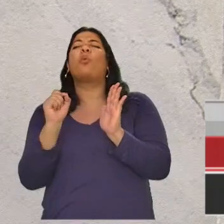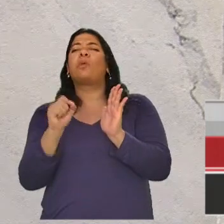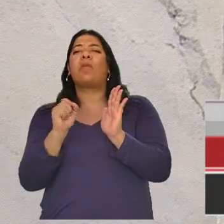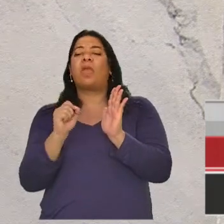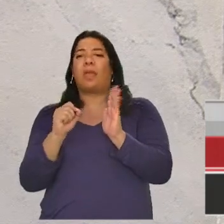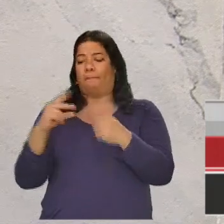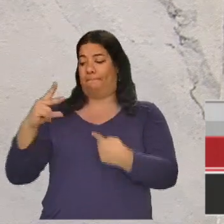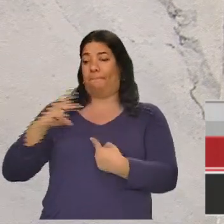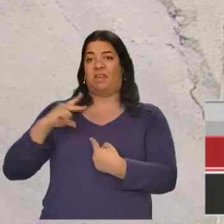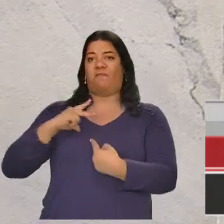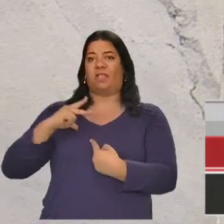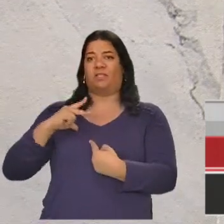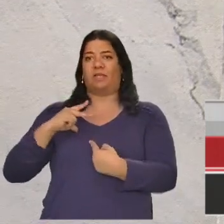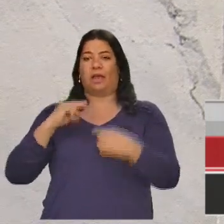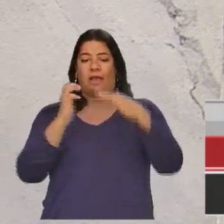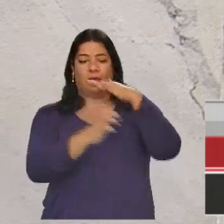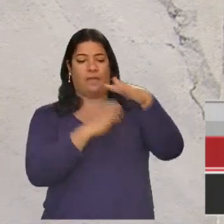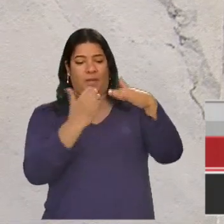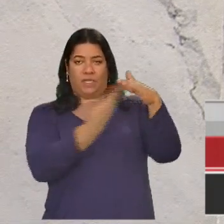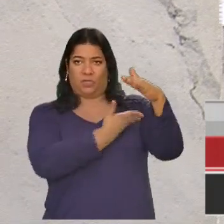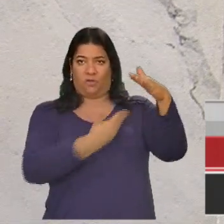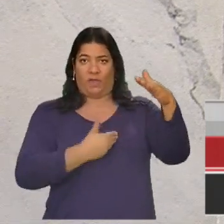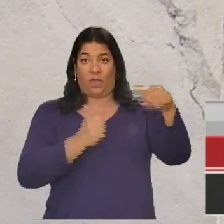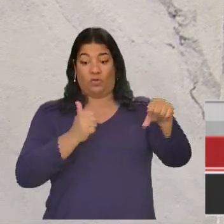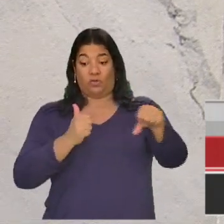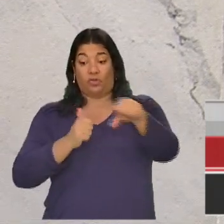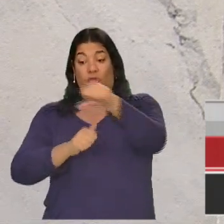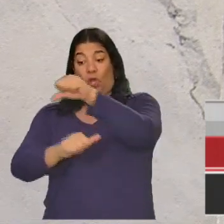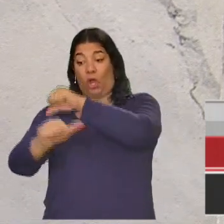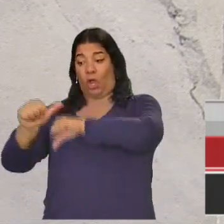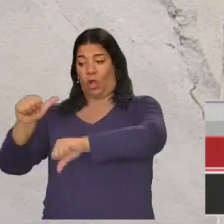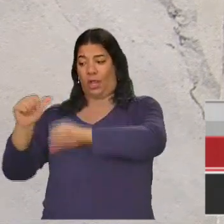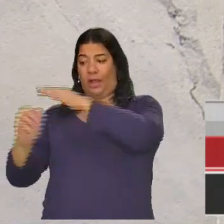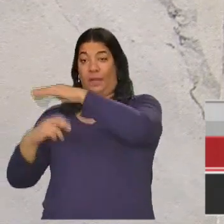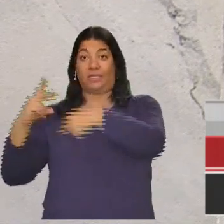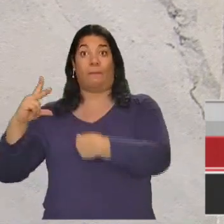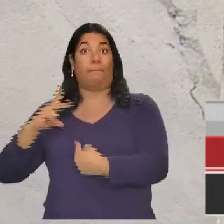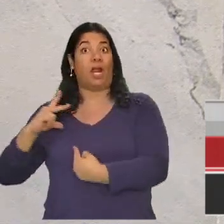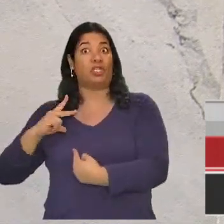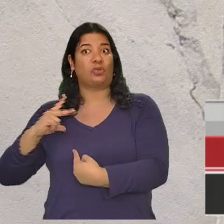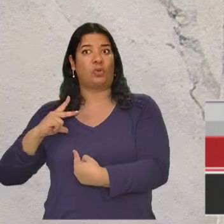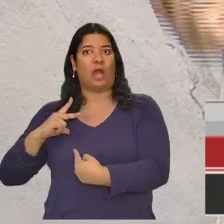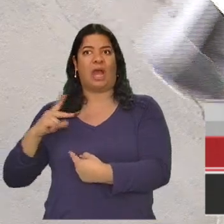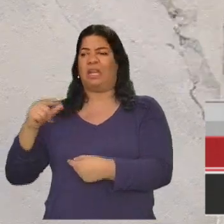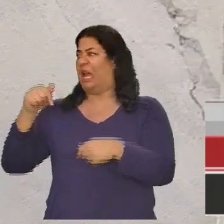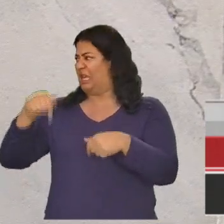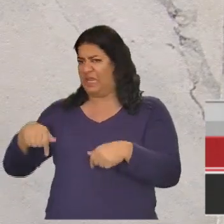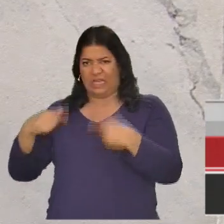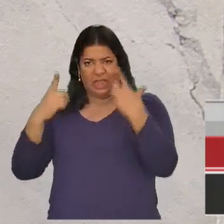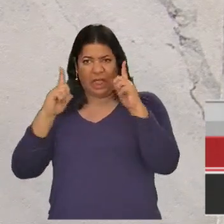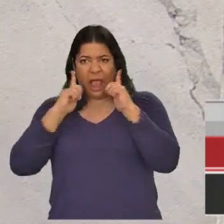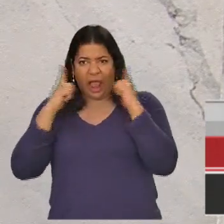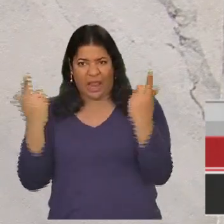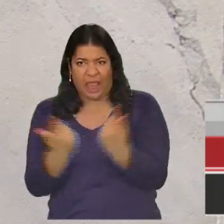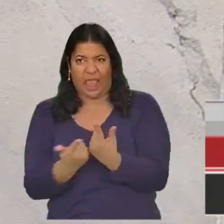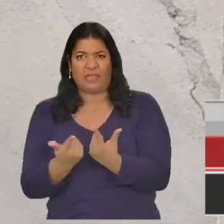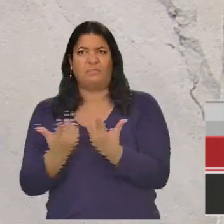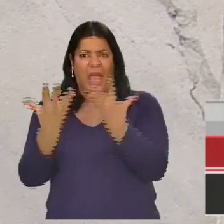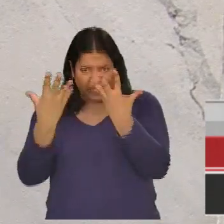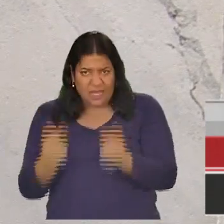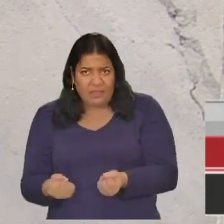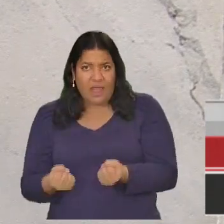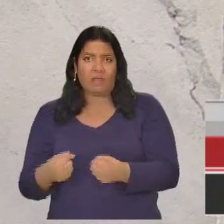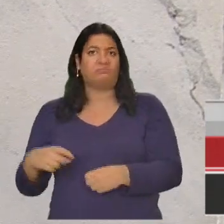privatização da prática de tudo ele quer um cheque em branco ele quer que a gente aprova aqui na assembléia para privatizar tudo sem